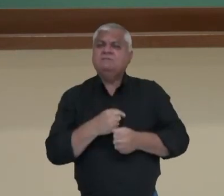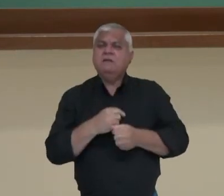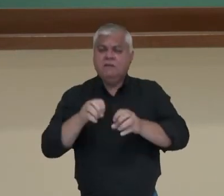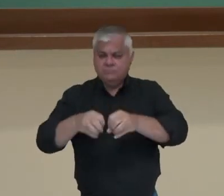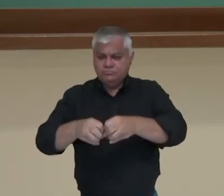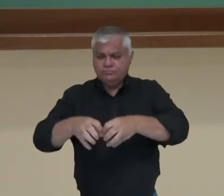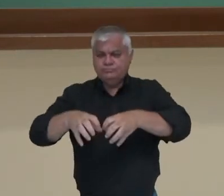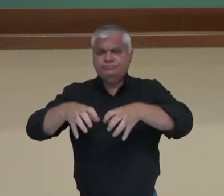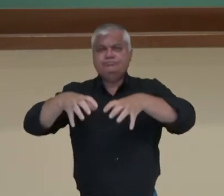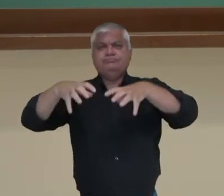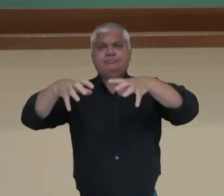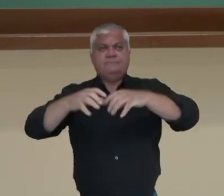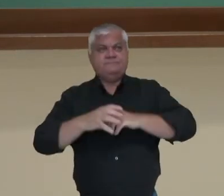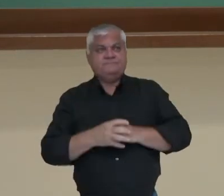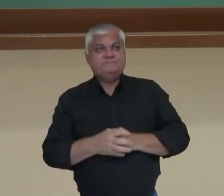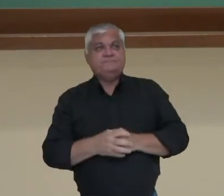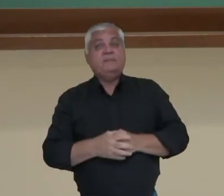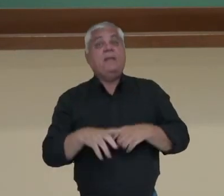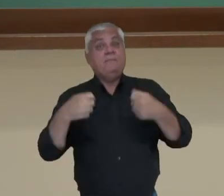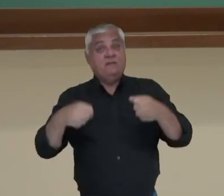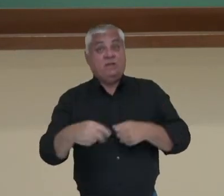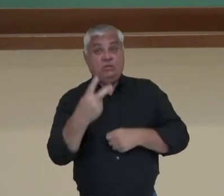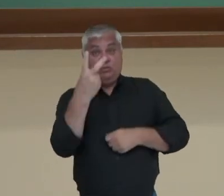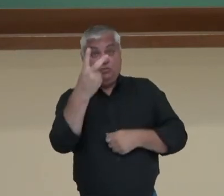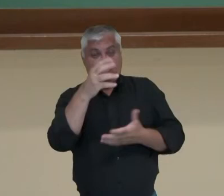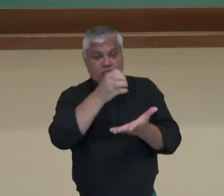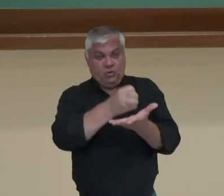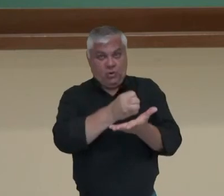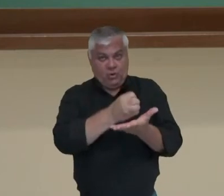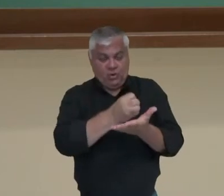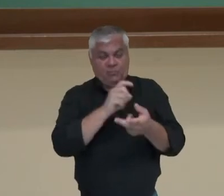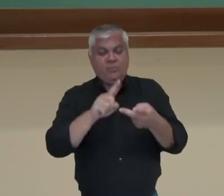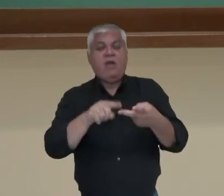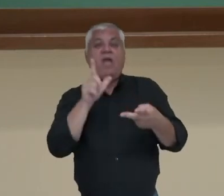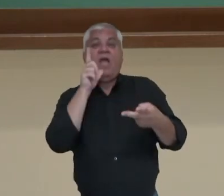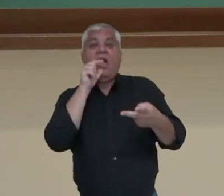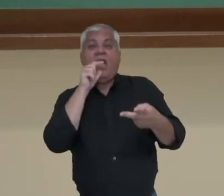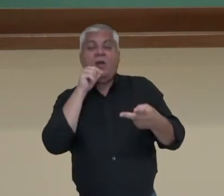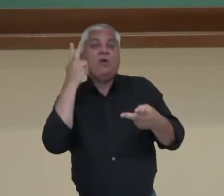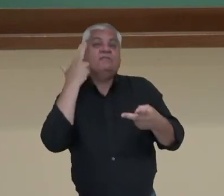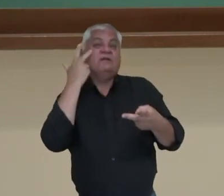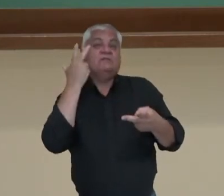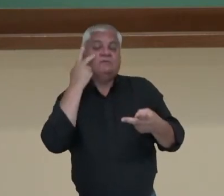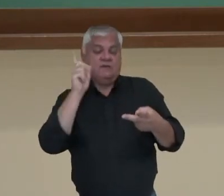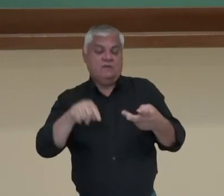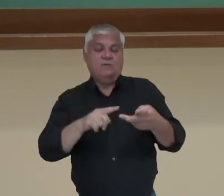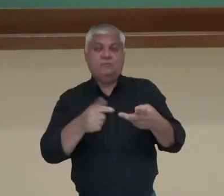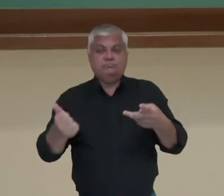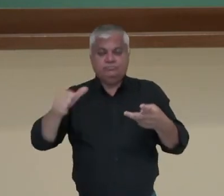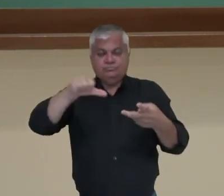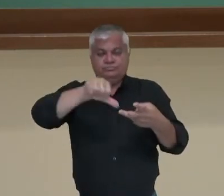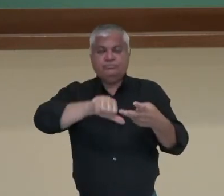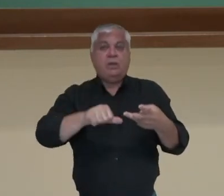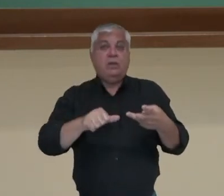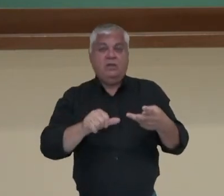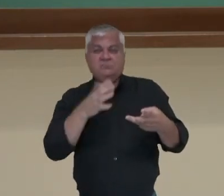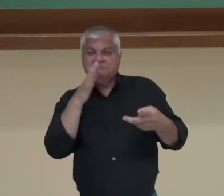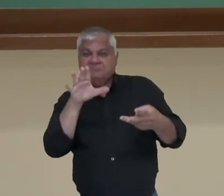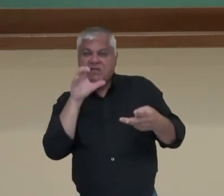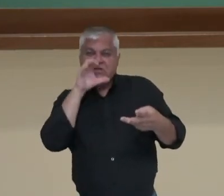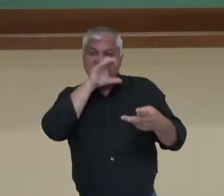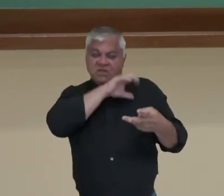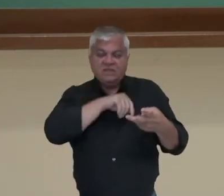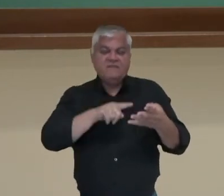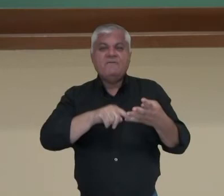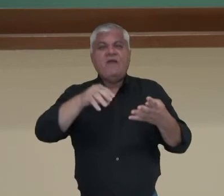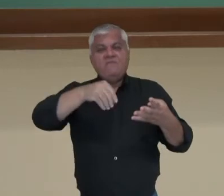dos fungos. Para isso você vai precisar de 2 copos plásticos, água em temperatura ambiente, água morna, o fermento biológico seco,